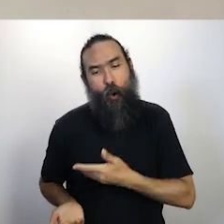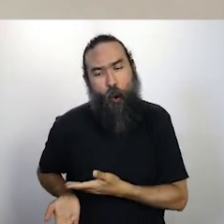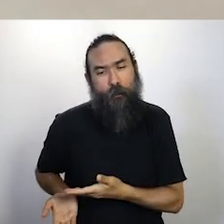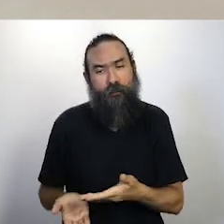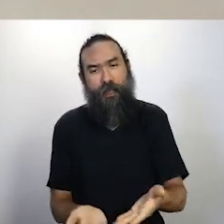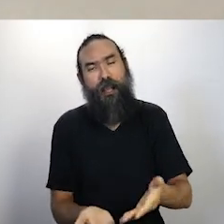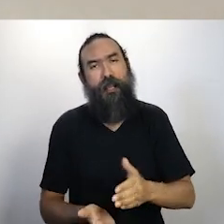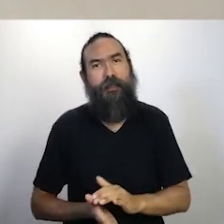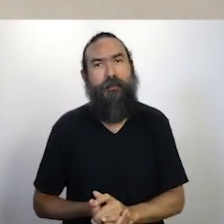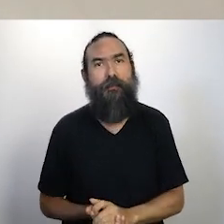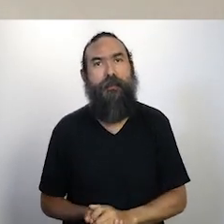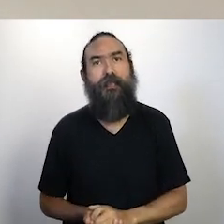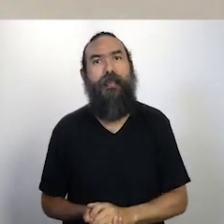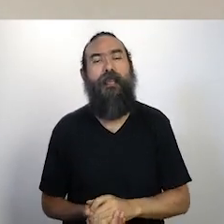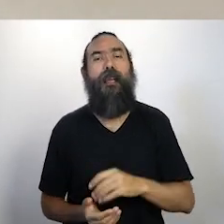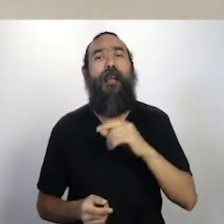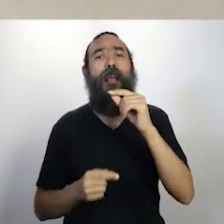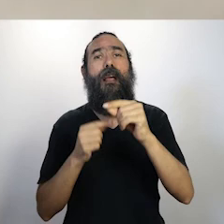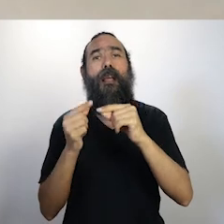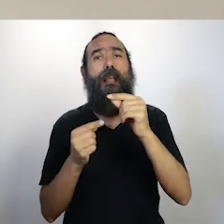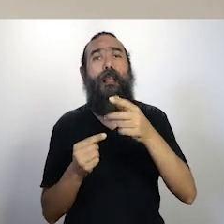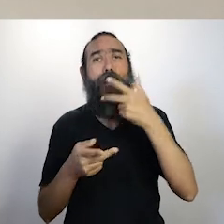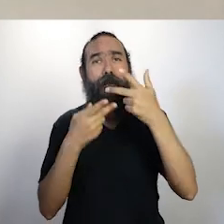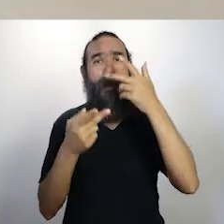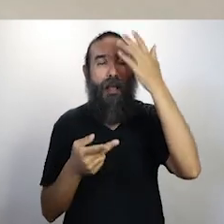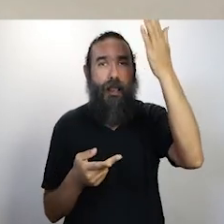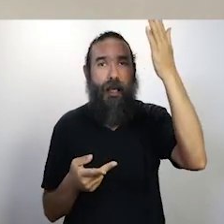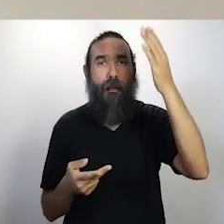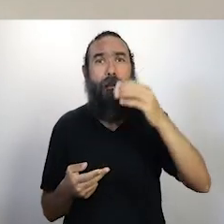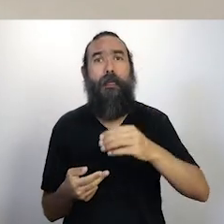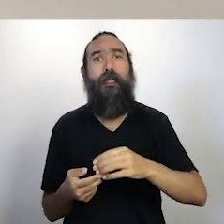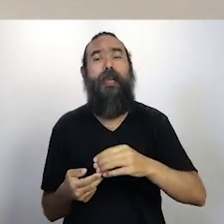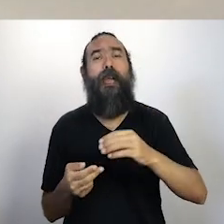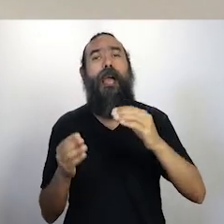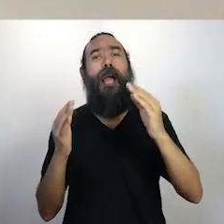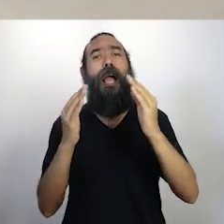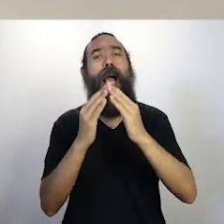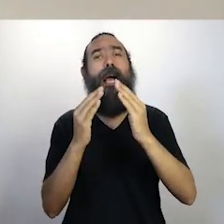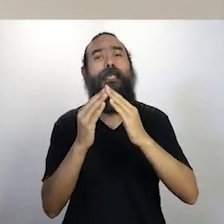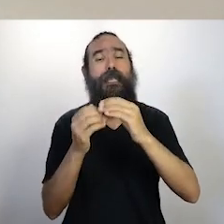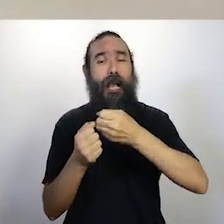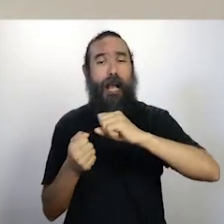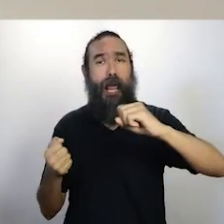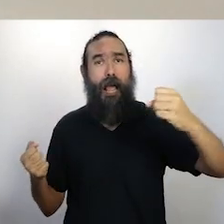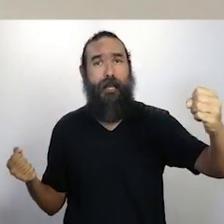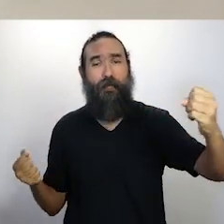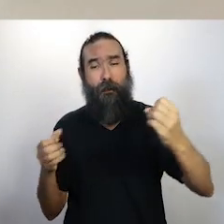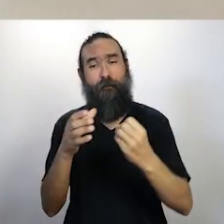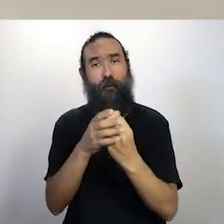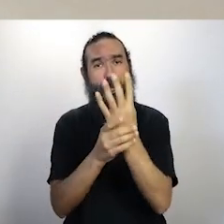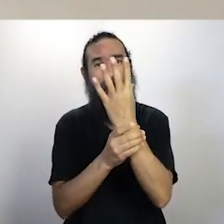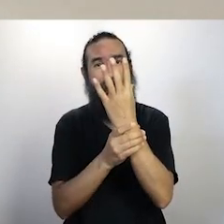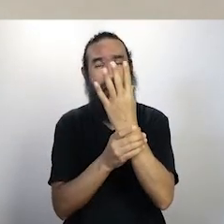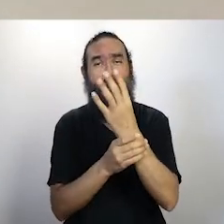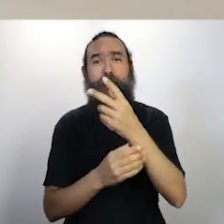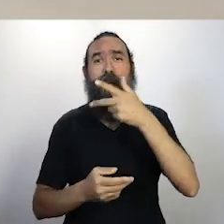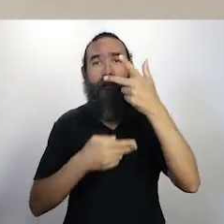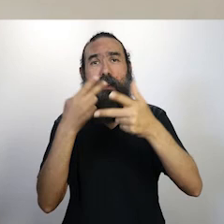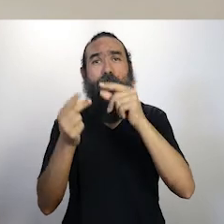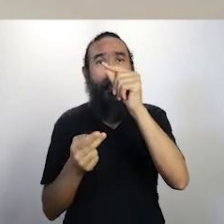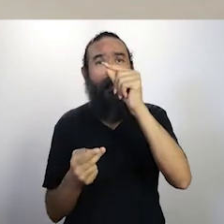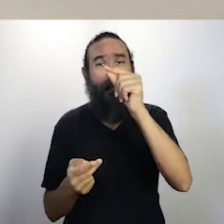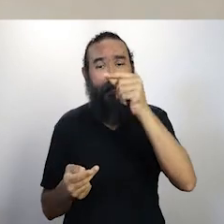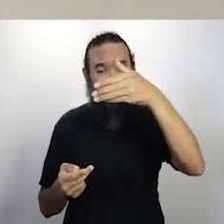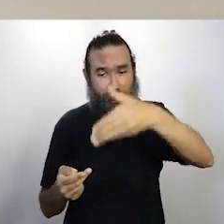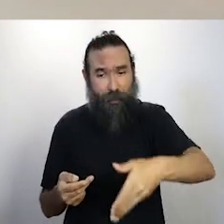da terra é um livro é um capítulo de um livro é uma história então são nas Chapadas que a cultura se mostra mais diversa mais rica